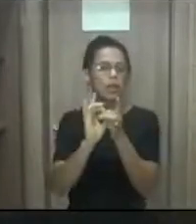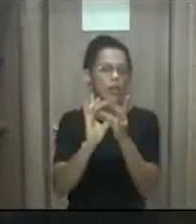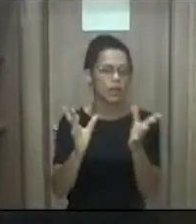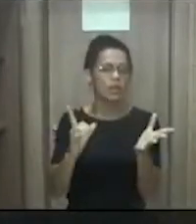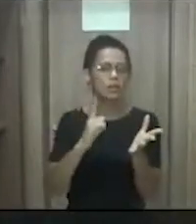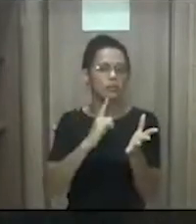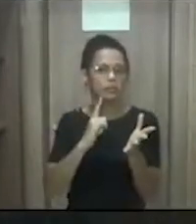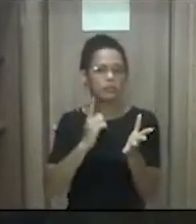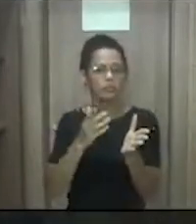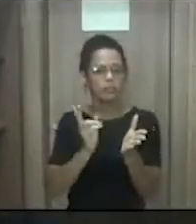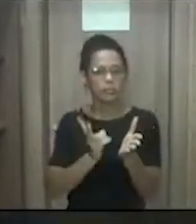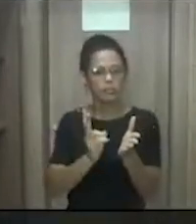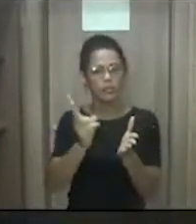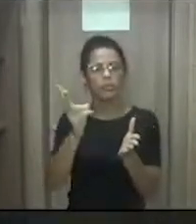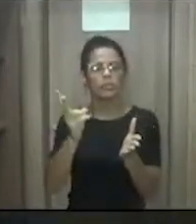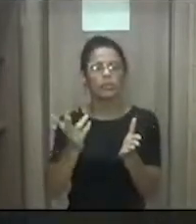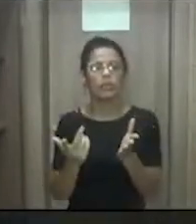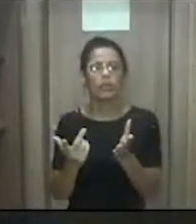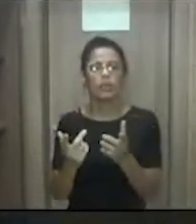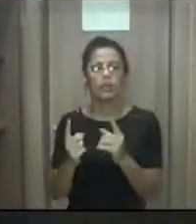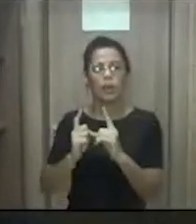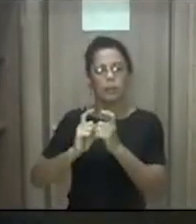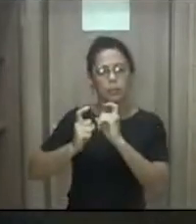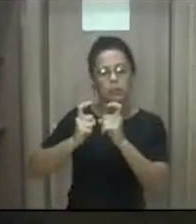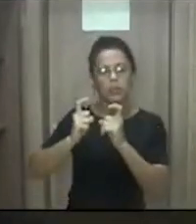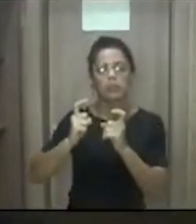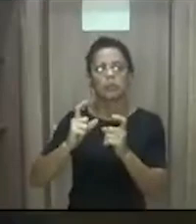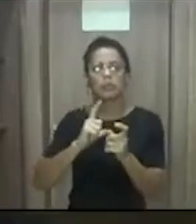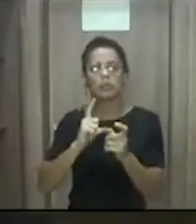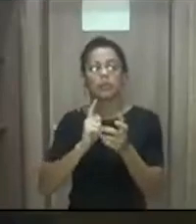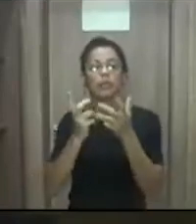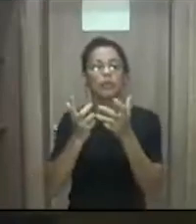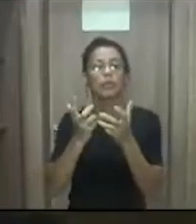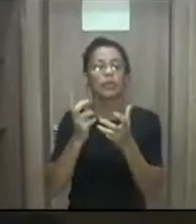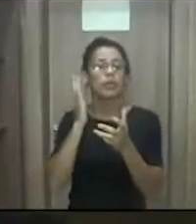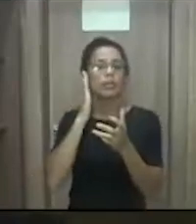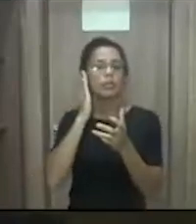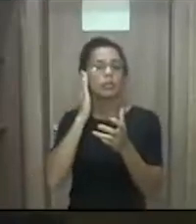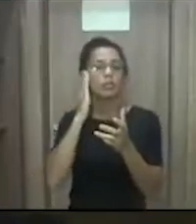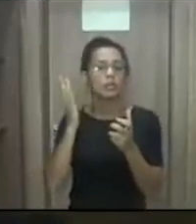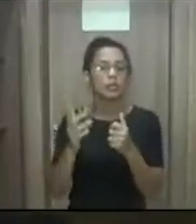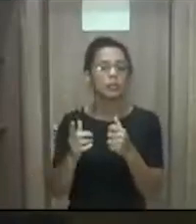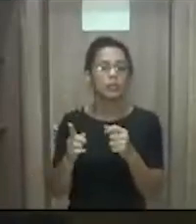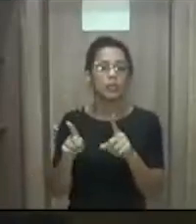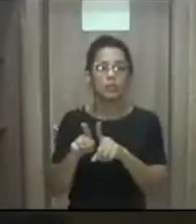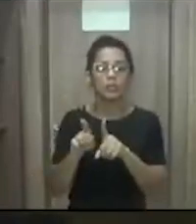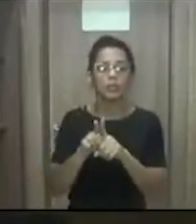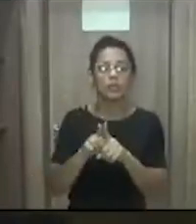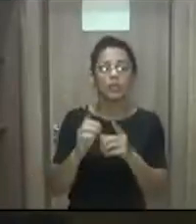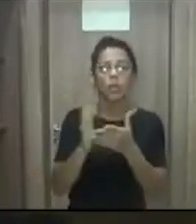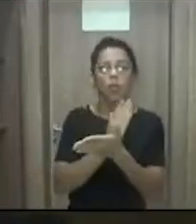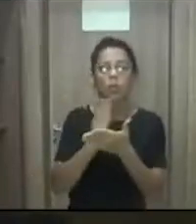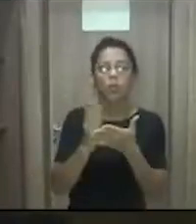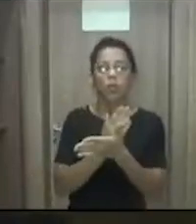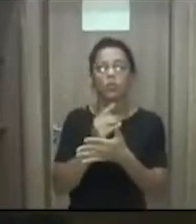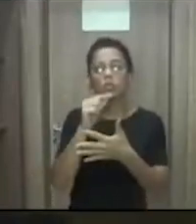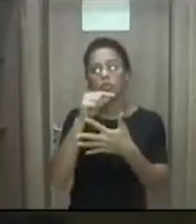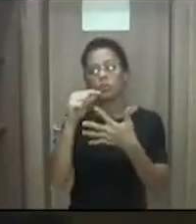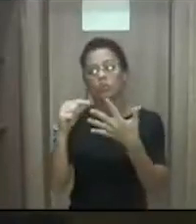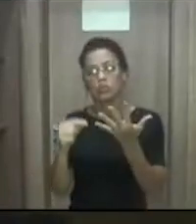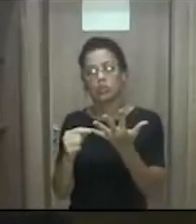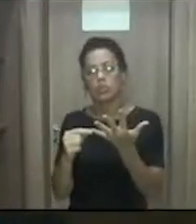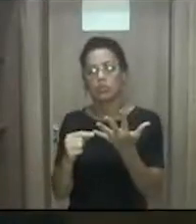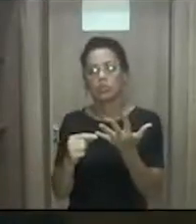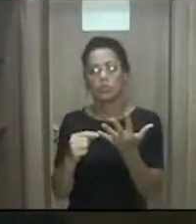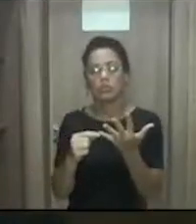vontade para vocês colocarem, questionarem, mas eu queria colocar alguns pequenos pontos, né, para que vocês, para iniciar essa discussão, já